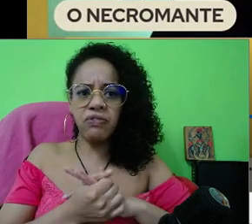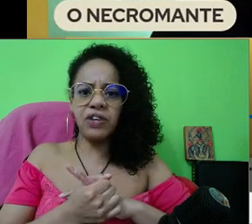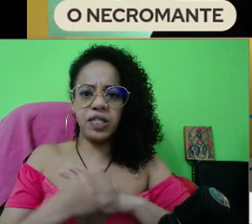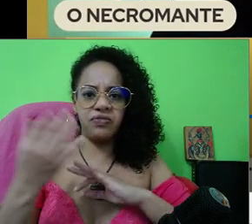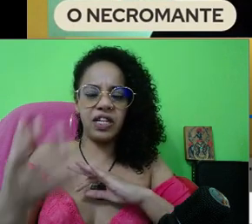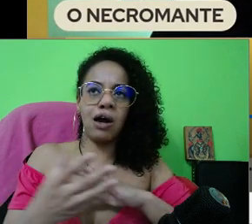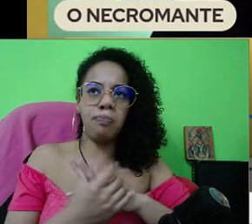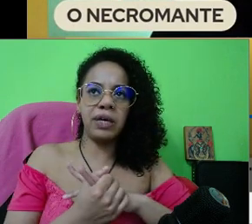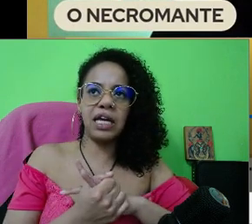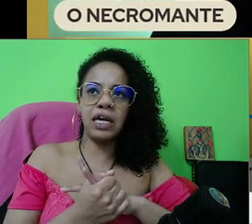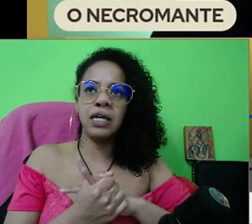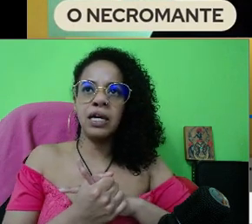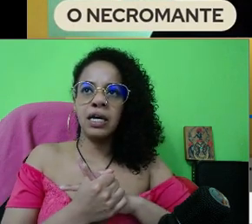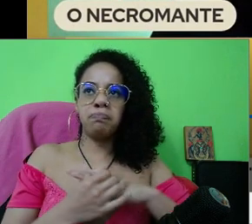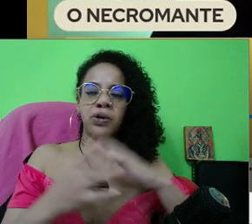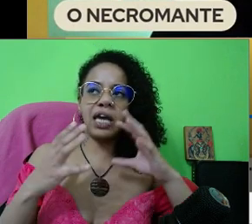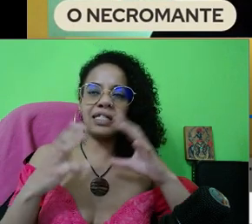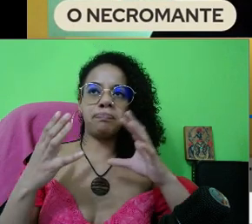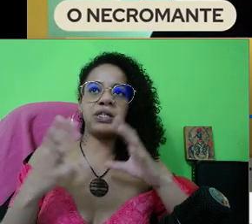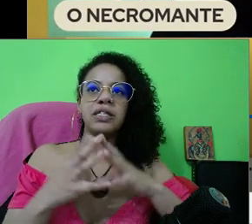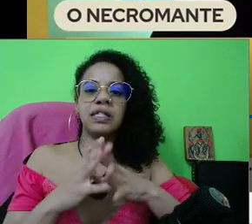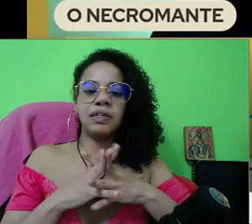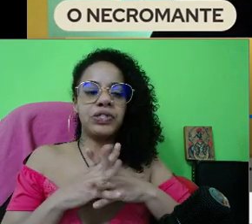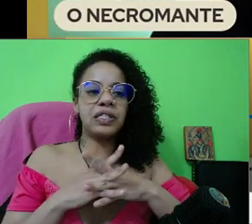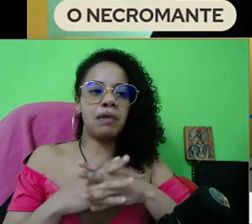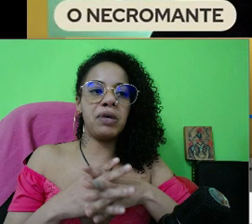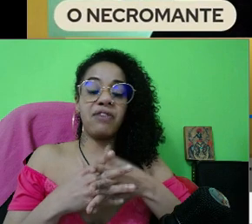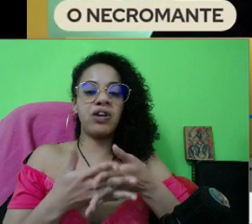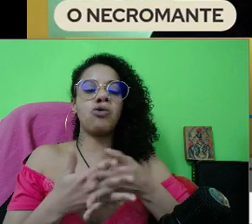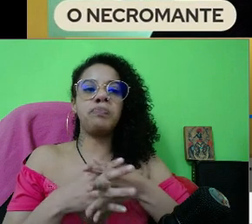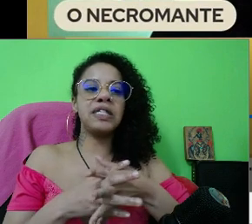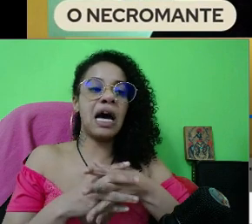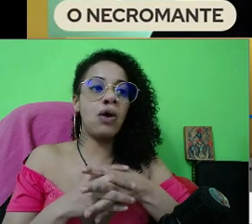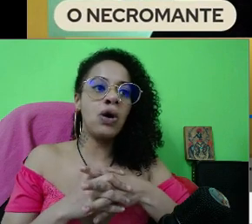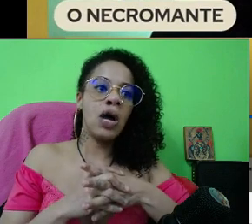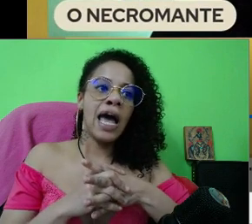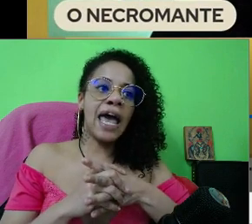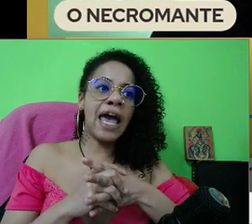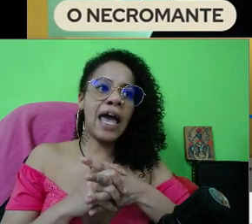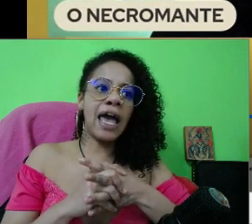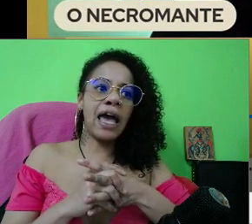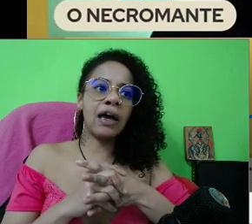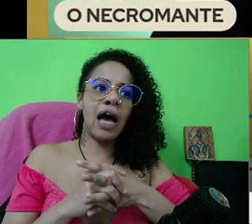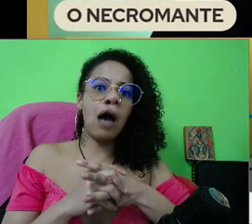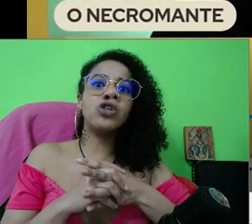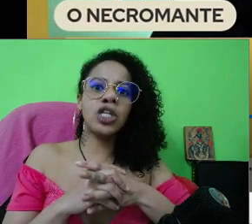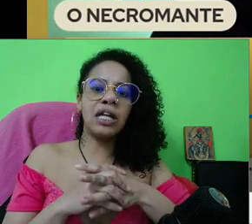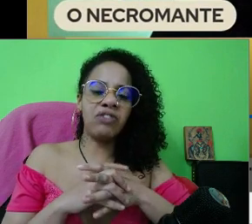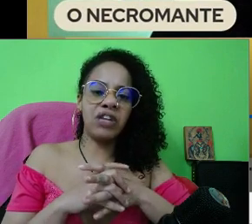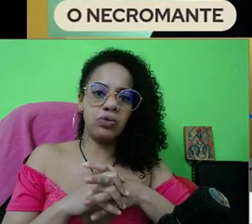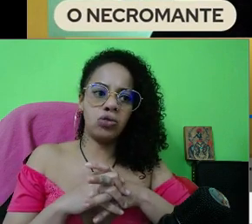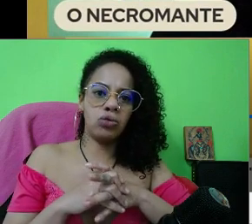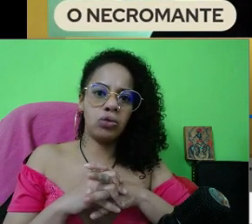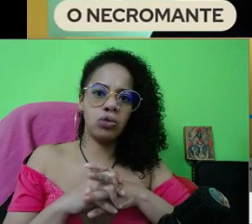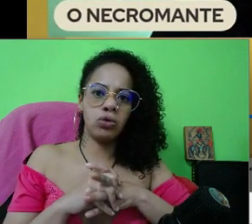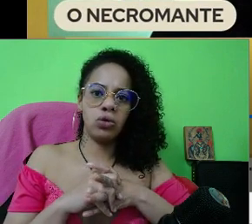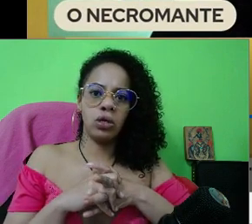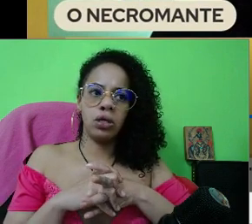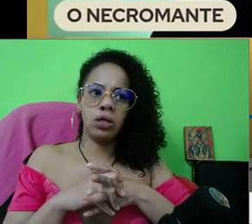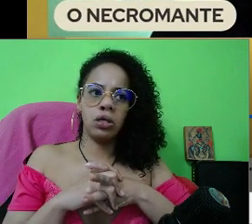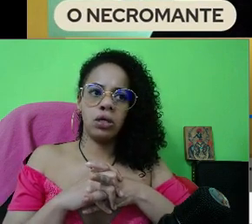foi isso que me fez filial PT porque essa perseguição sistêmica Foi algo bizarro Aonde que tá falando